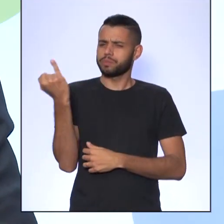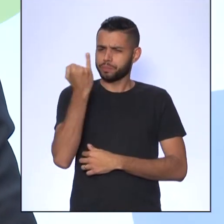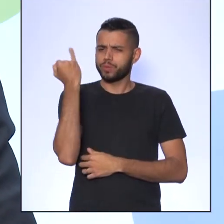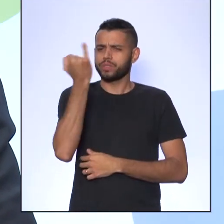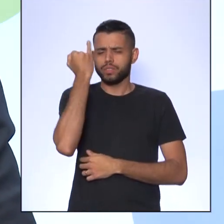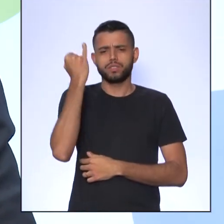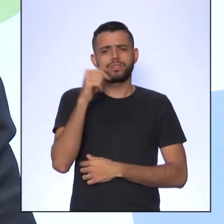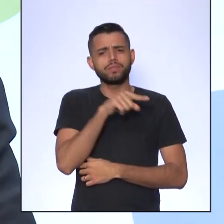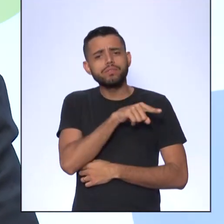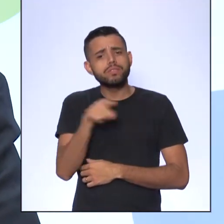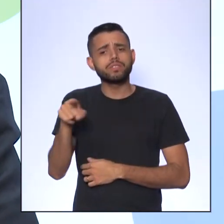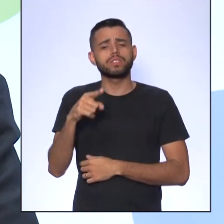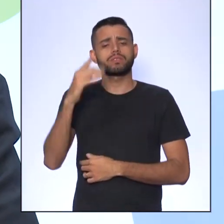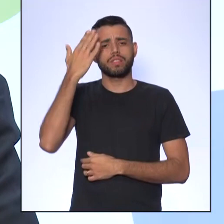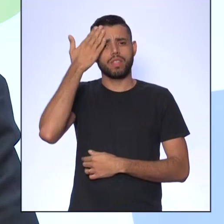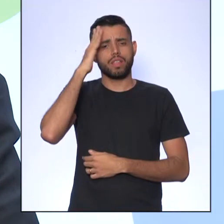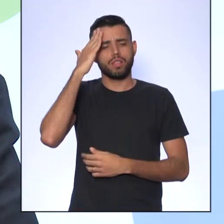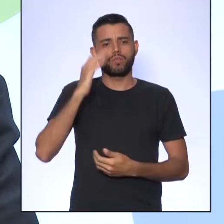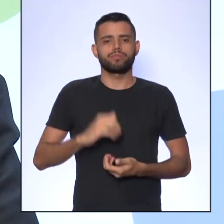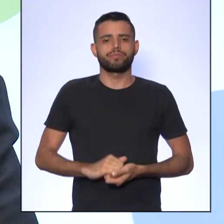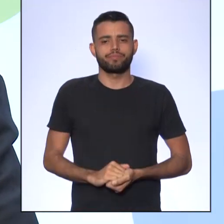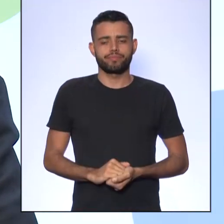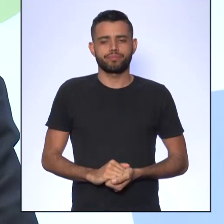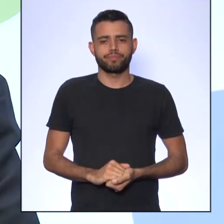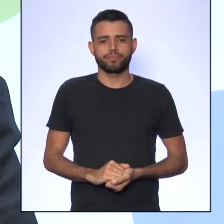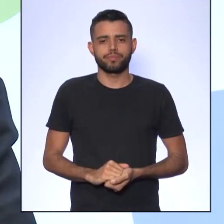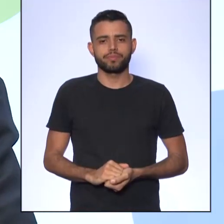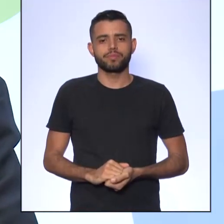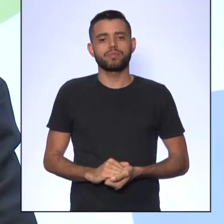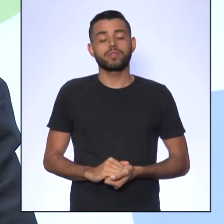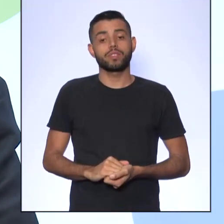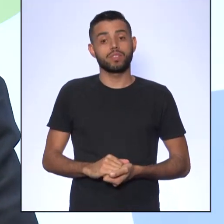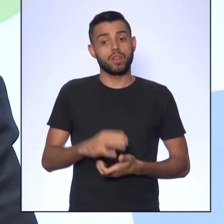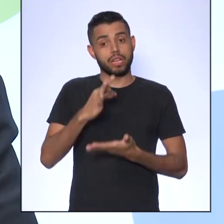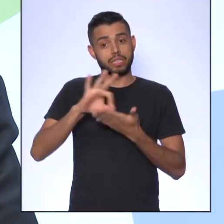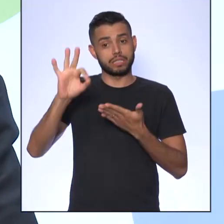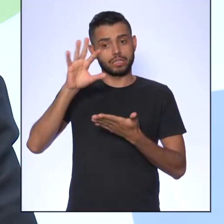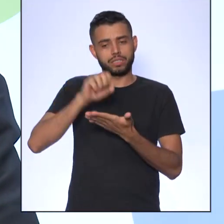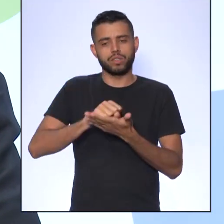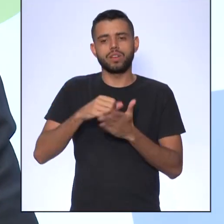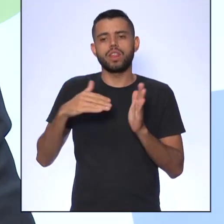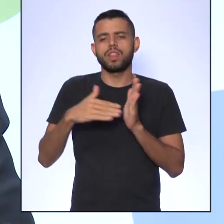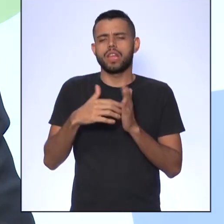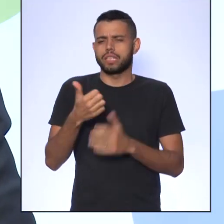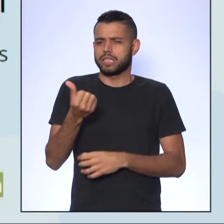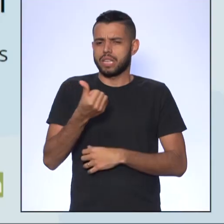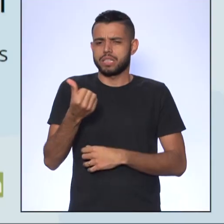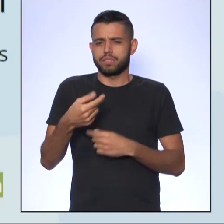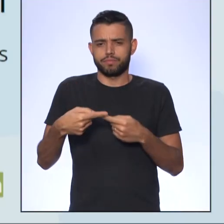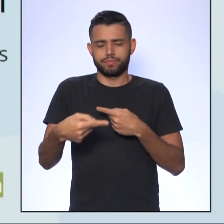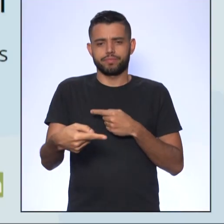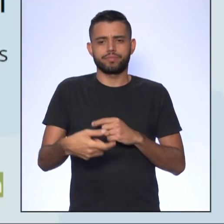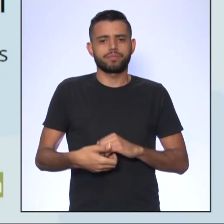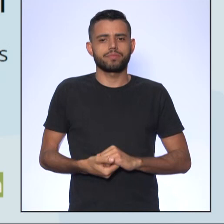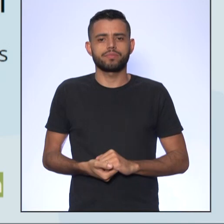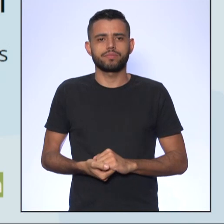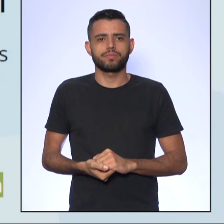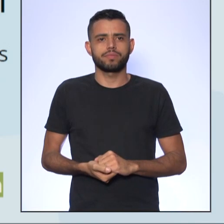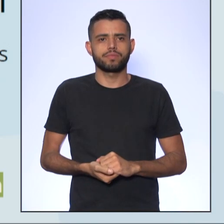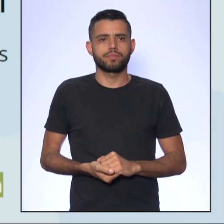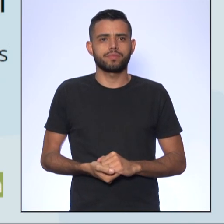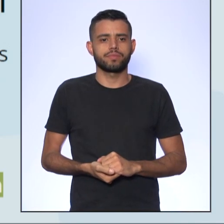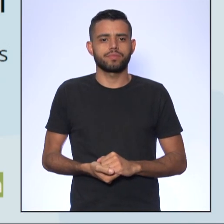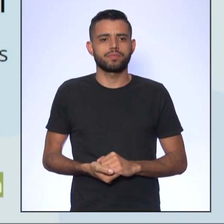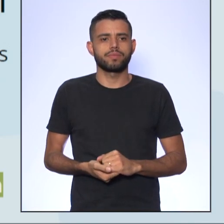vocês entendam, né? De novo, a inscrição vai até a sexta-feira. Então, pode colocar aí, nós tivemos